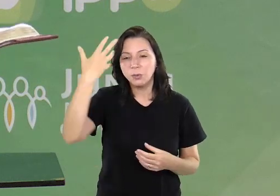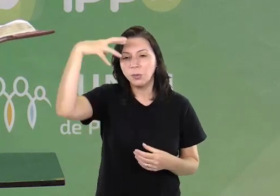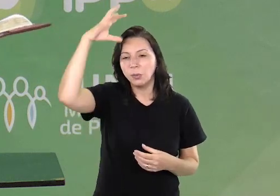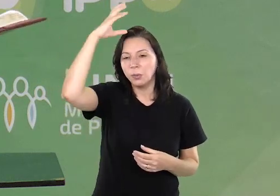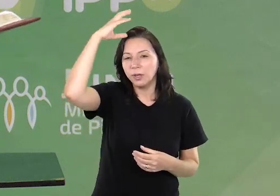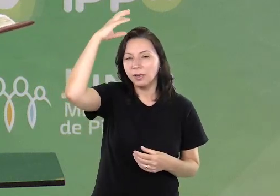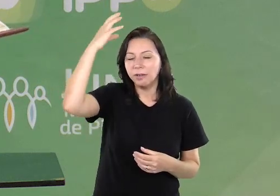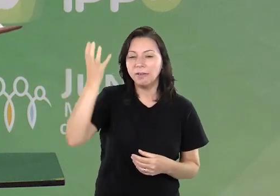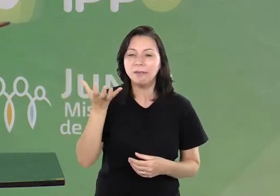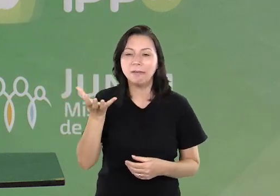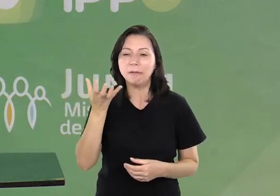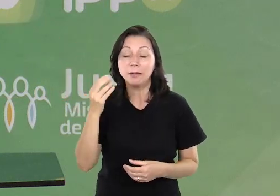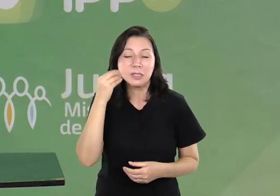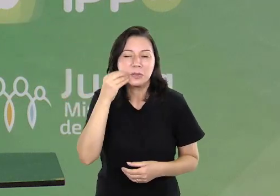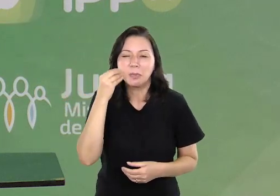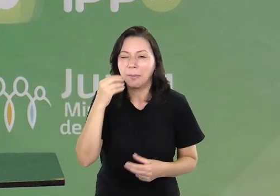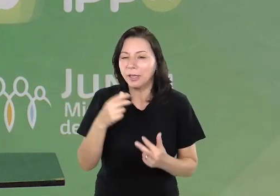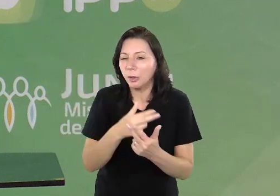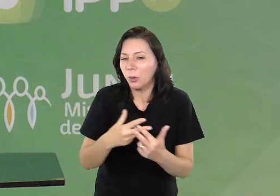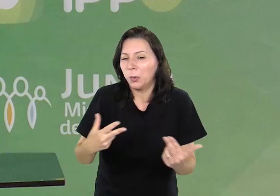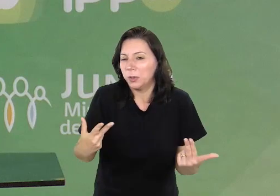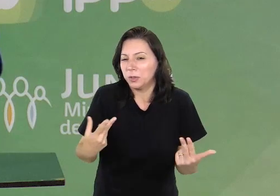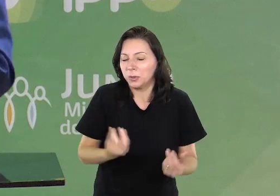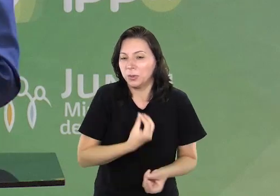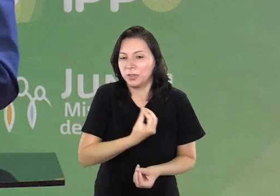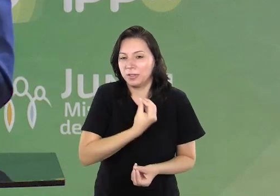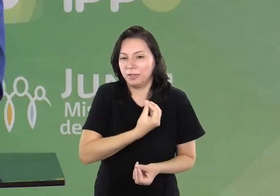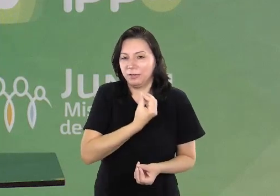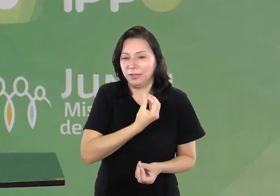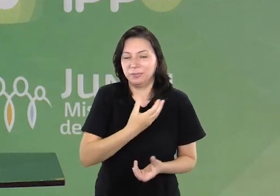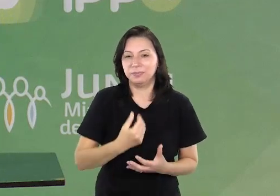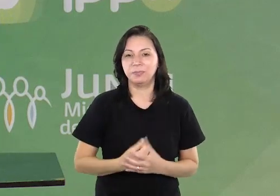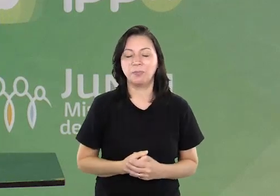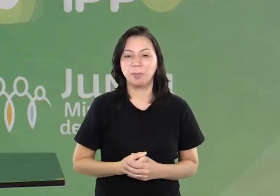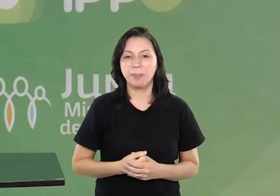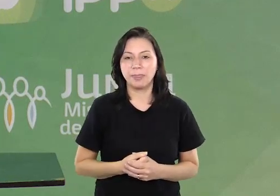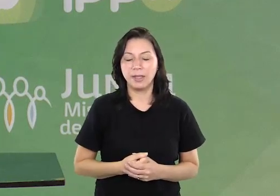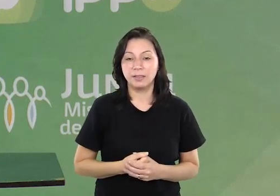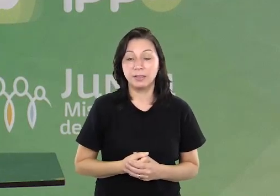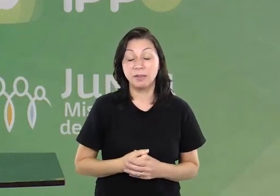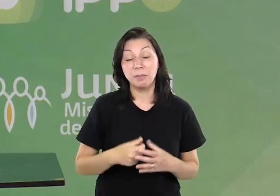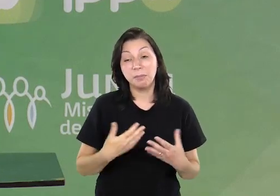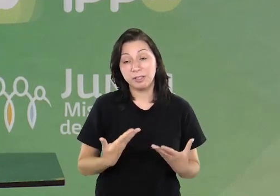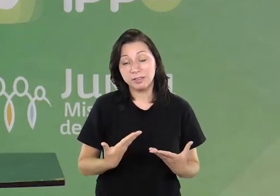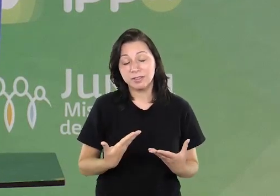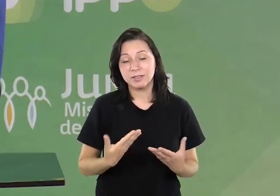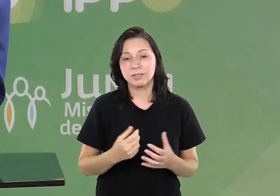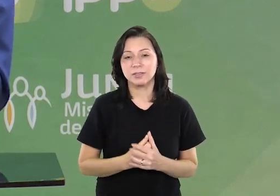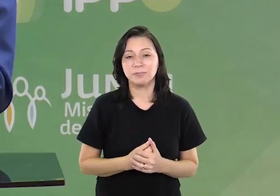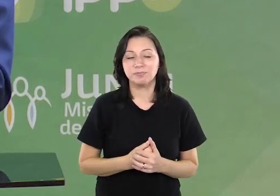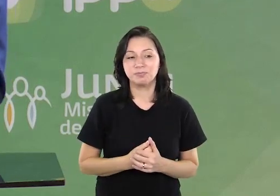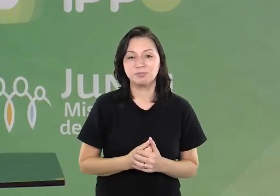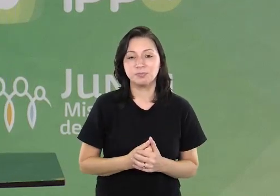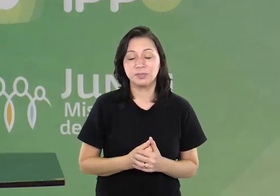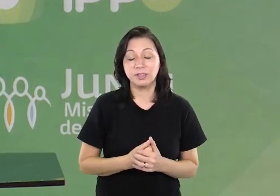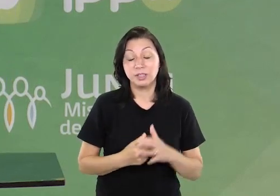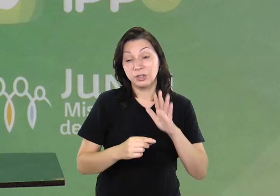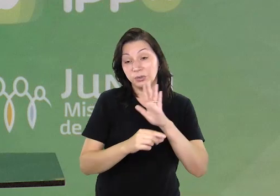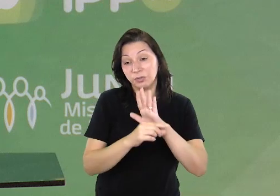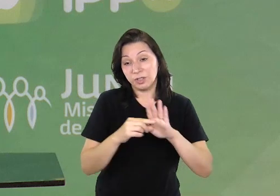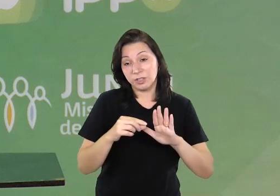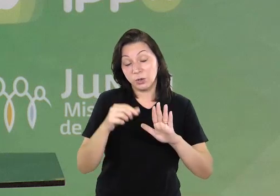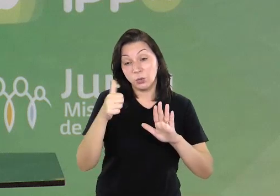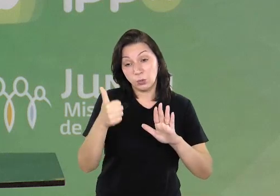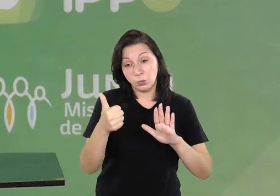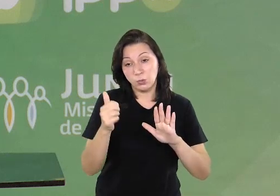Mas vem o segundo ponto que é uma constatação decepcionante veja comigo a parte final do verso 1 e o verso